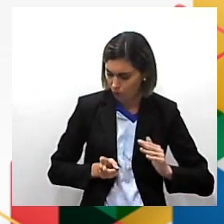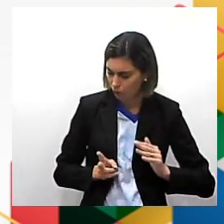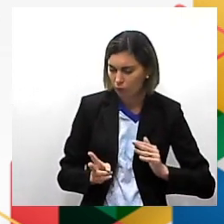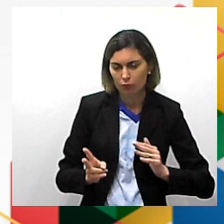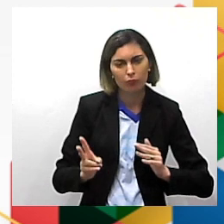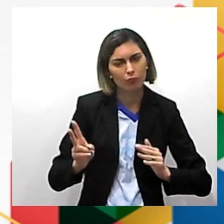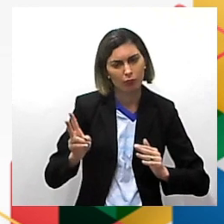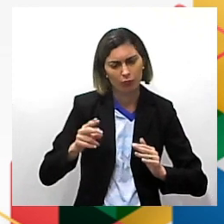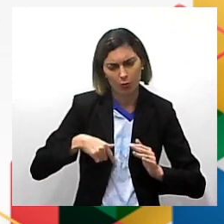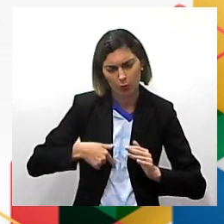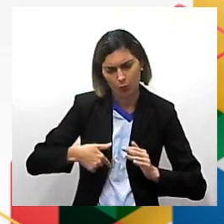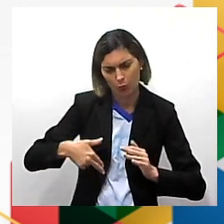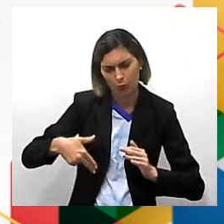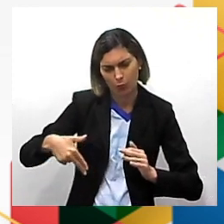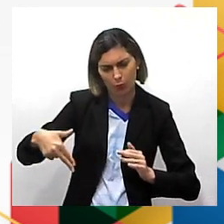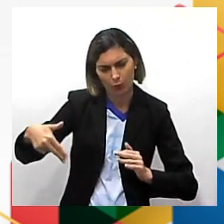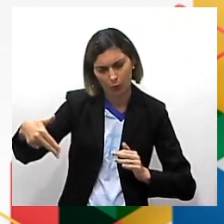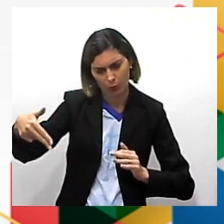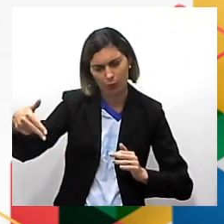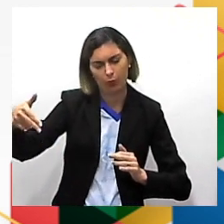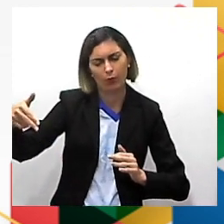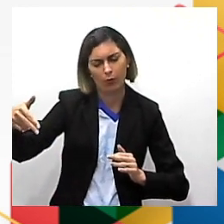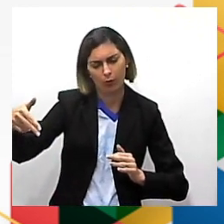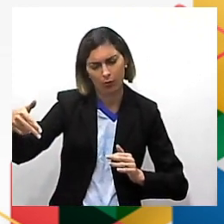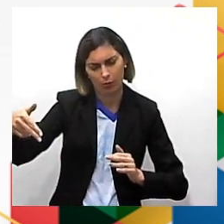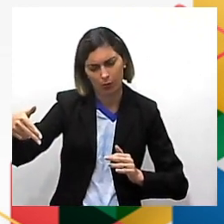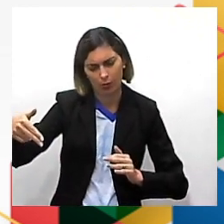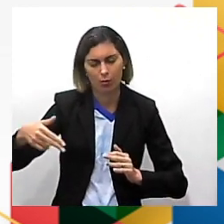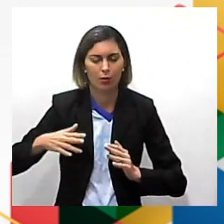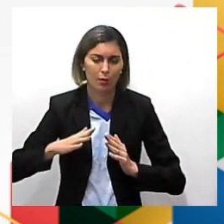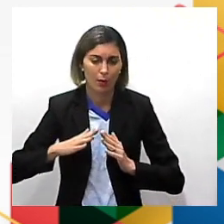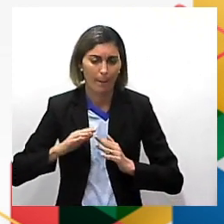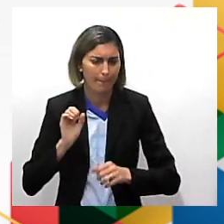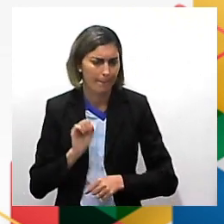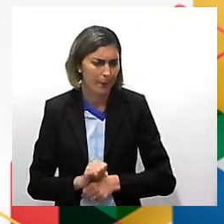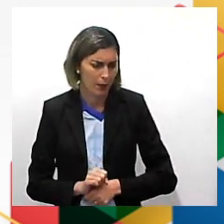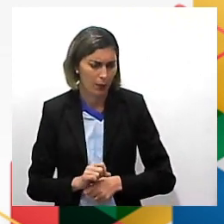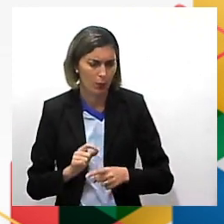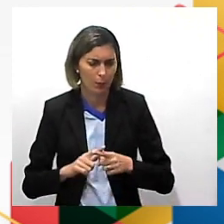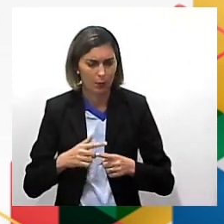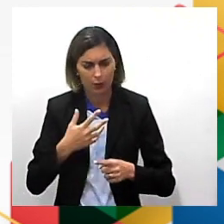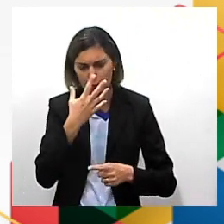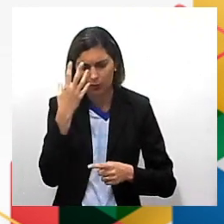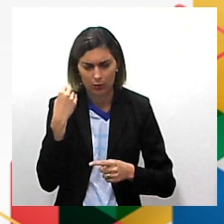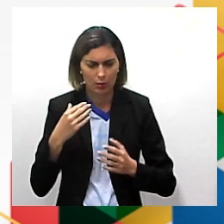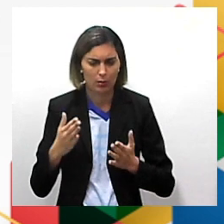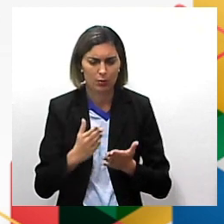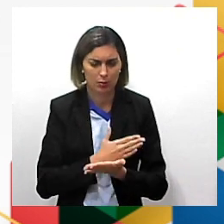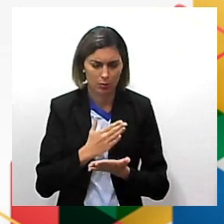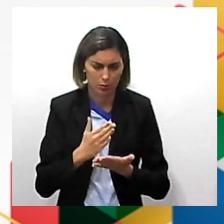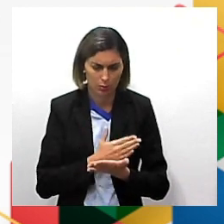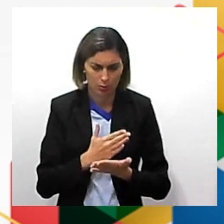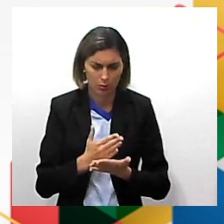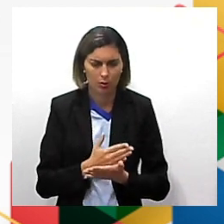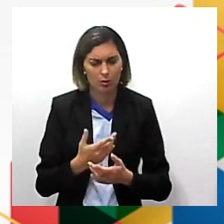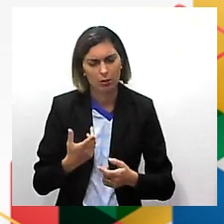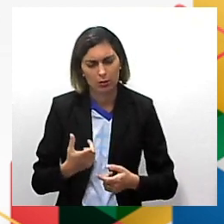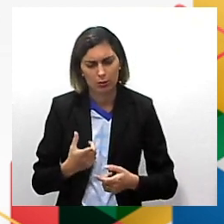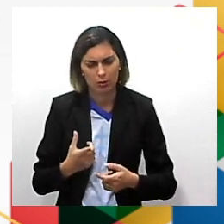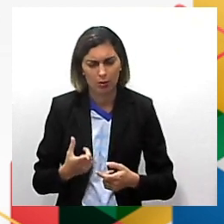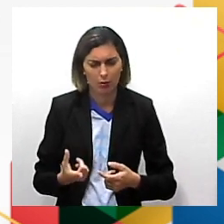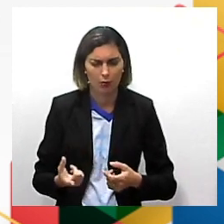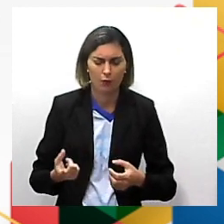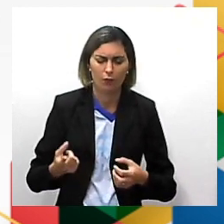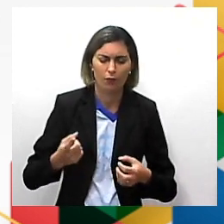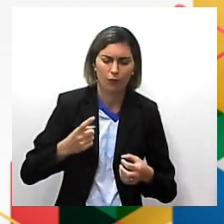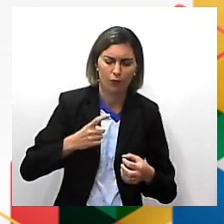caminho. Seguiu o caminho a partir de casa, parou porque esqueceu os livros. Para um momento, eita, tem que voltar